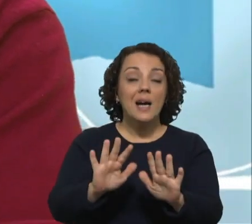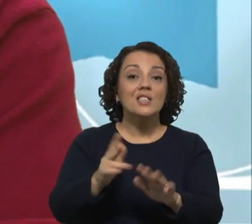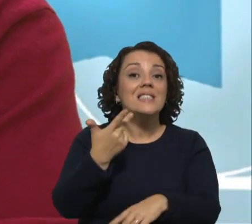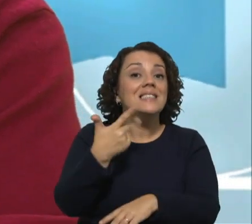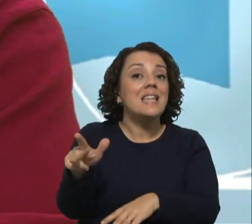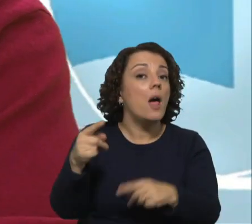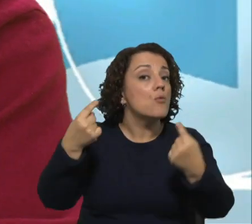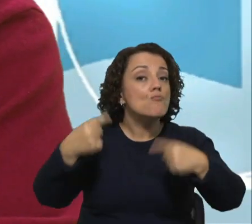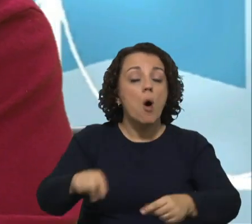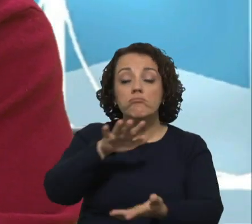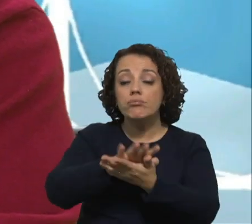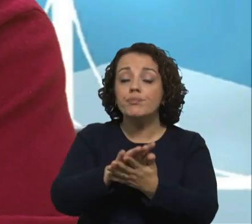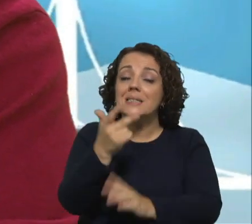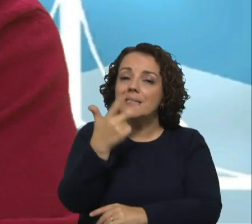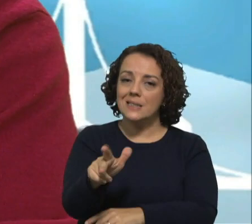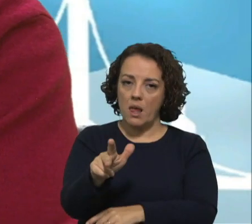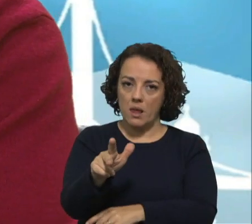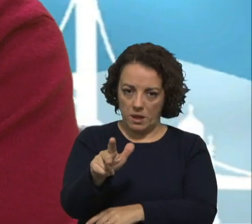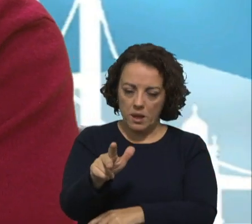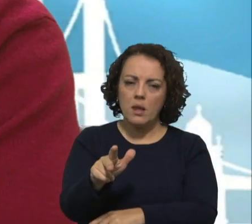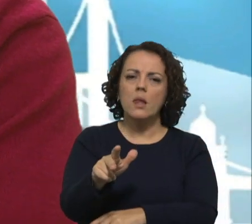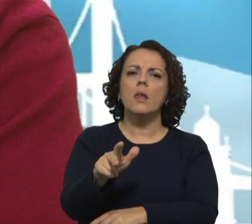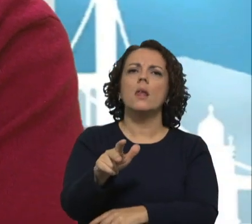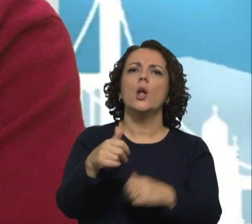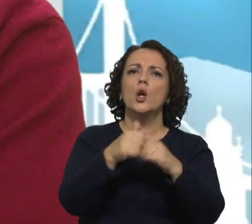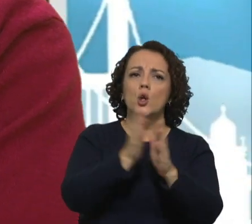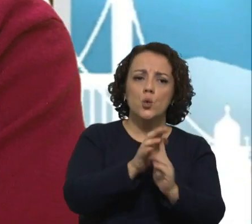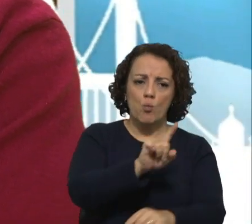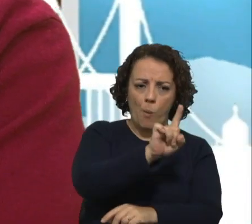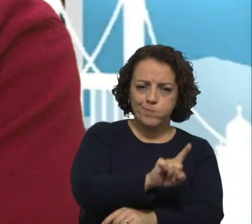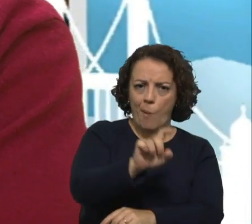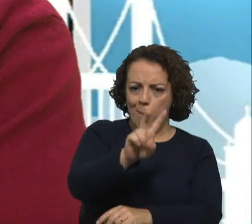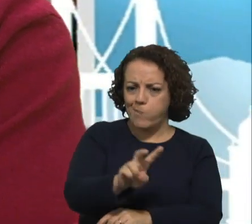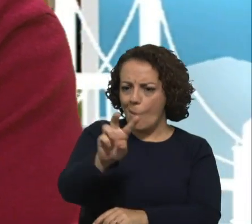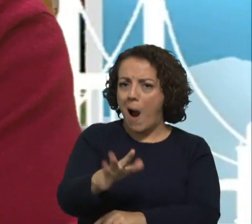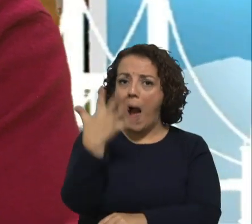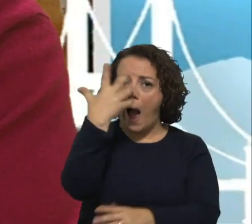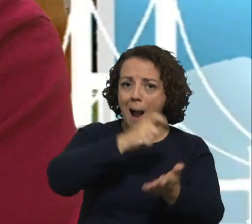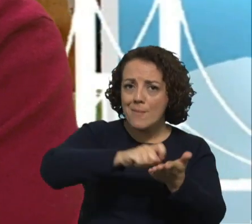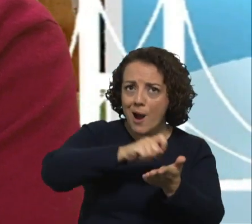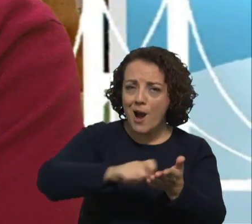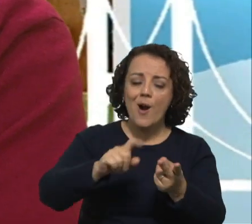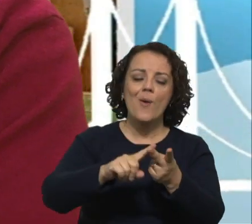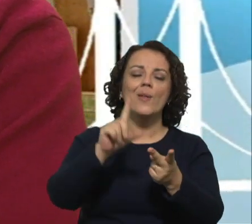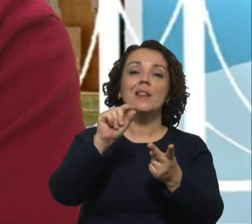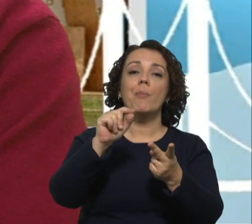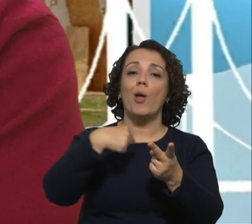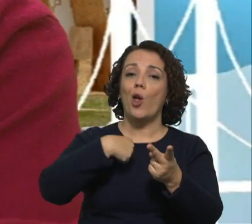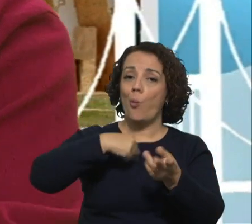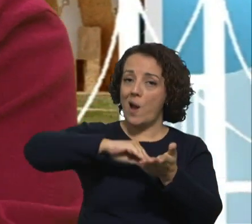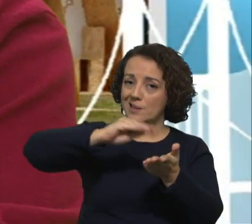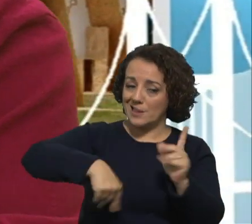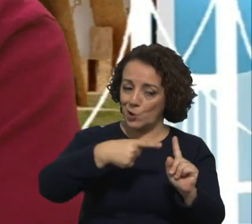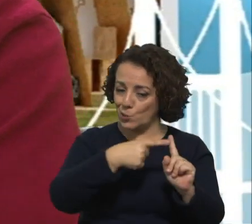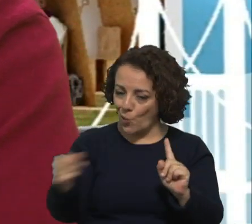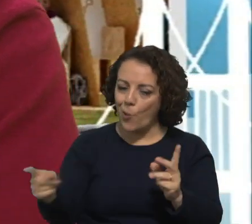são feitos, são todos numerados à mão e assinados por mim e vêm dentro de um estojo também especial. E quisemos